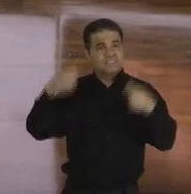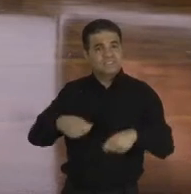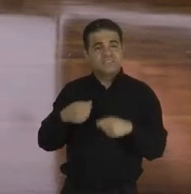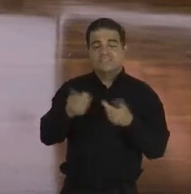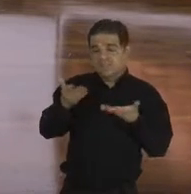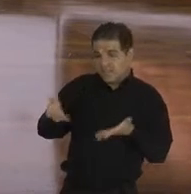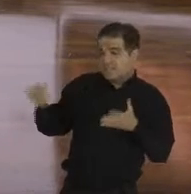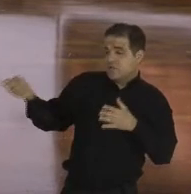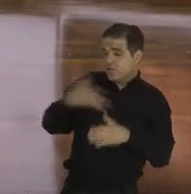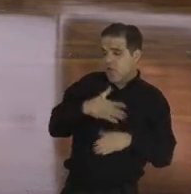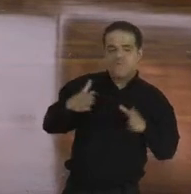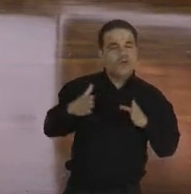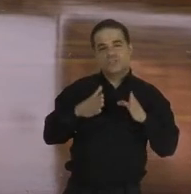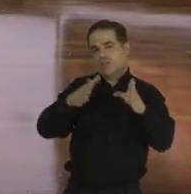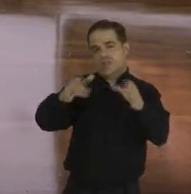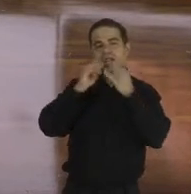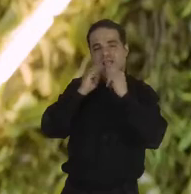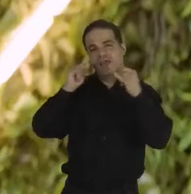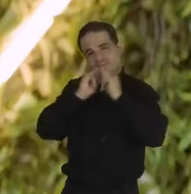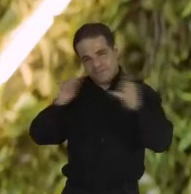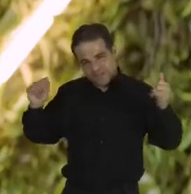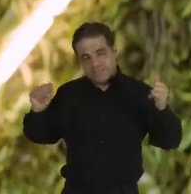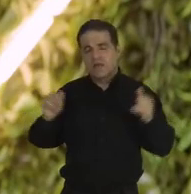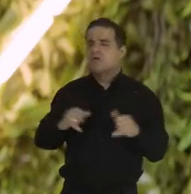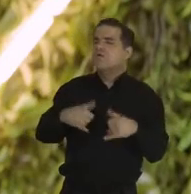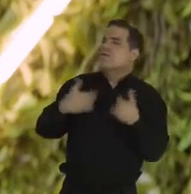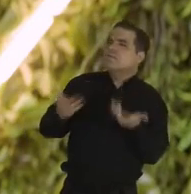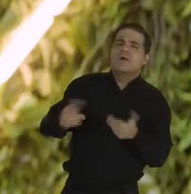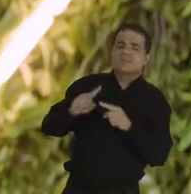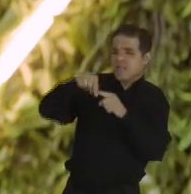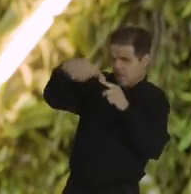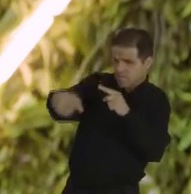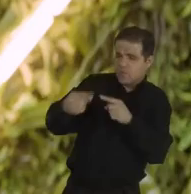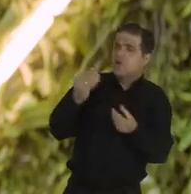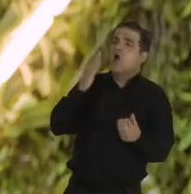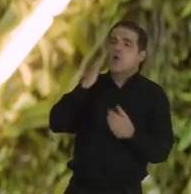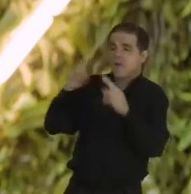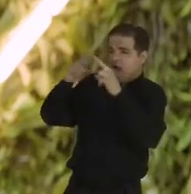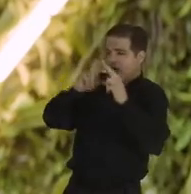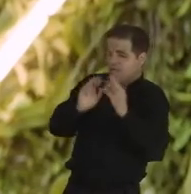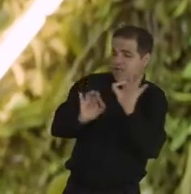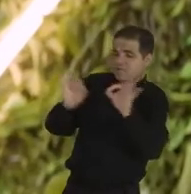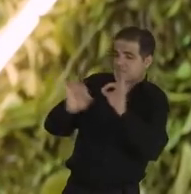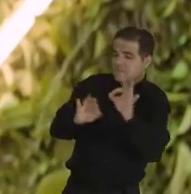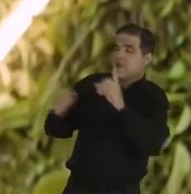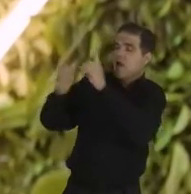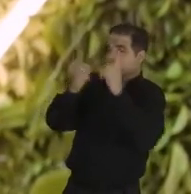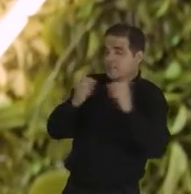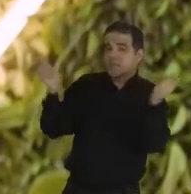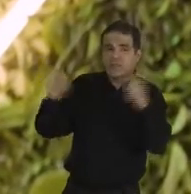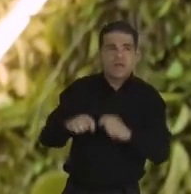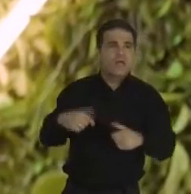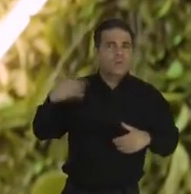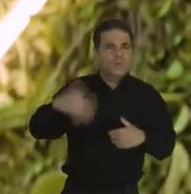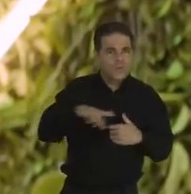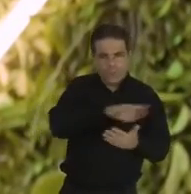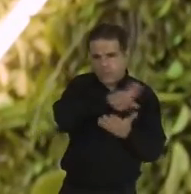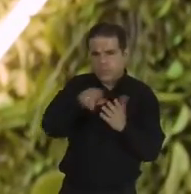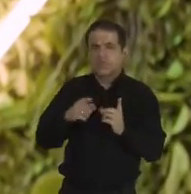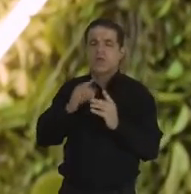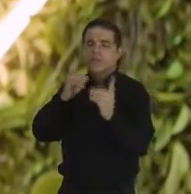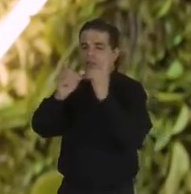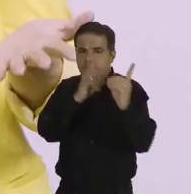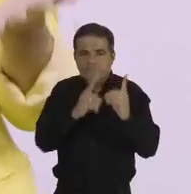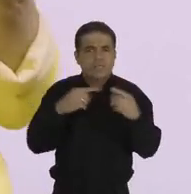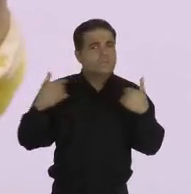nessa nova em caso de eletrificação de lá na ponta uma rede está se preparando para atender às tantas demandas